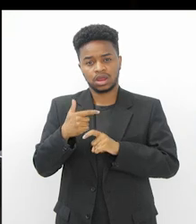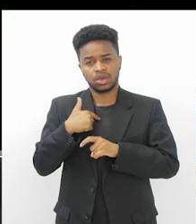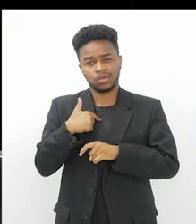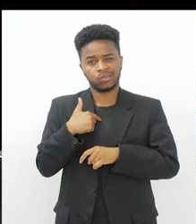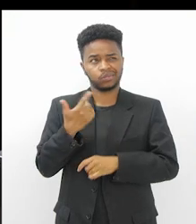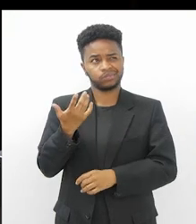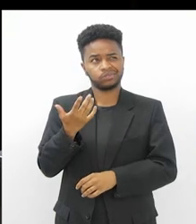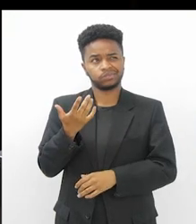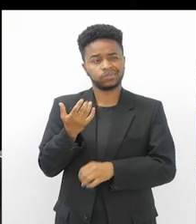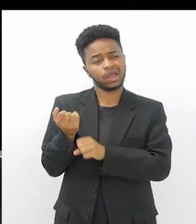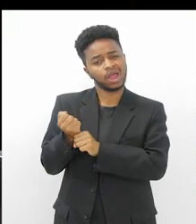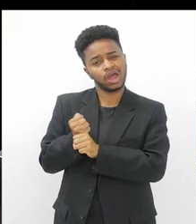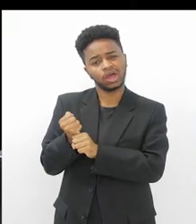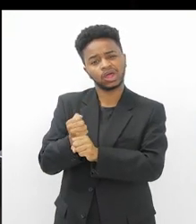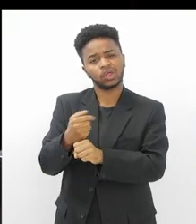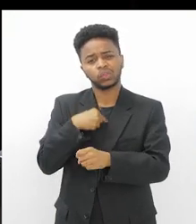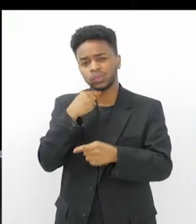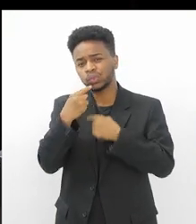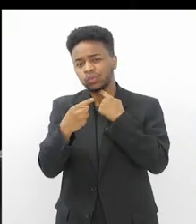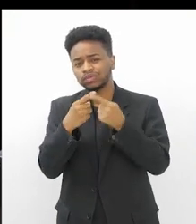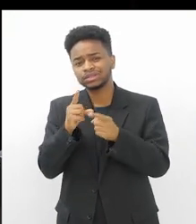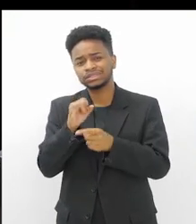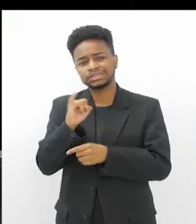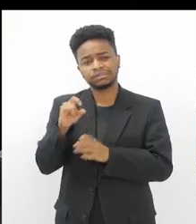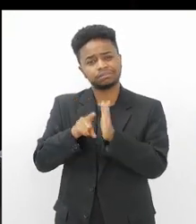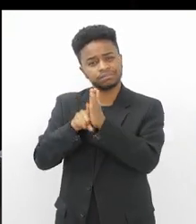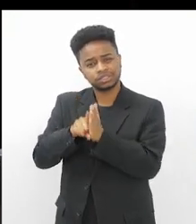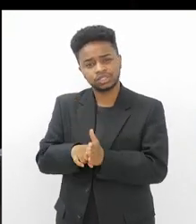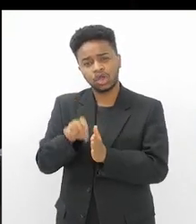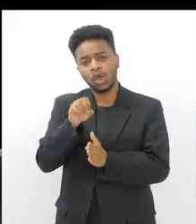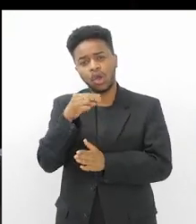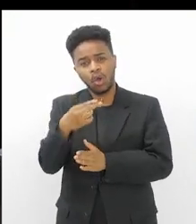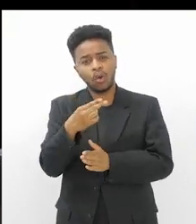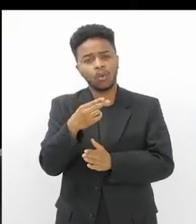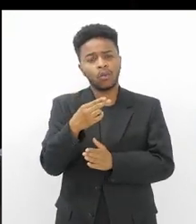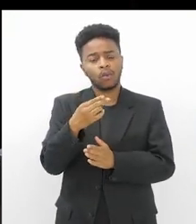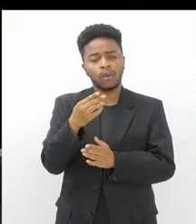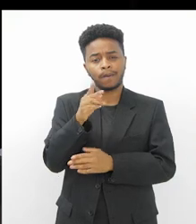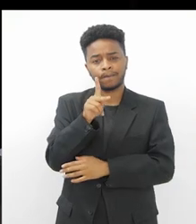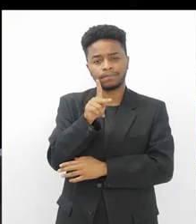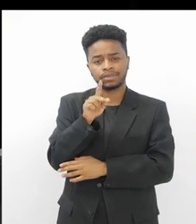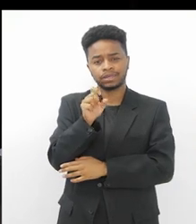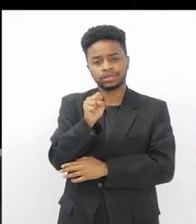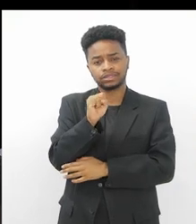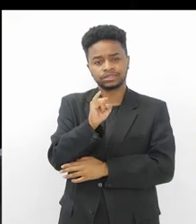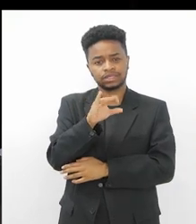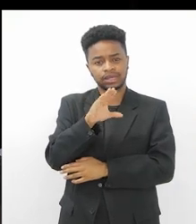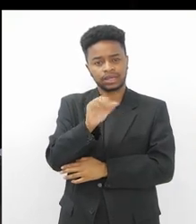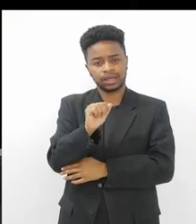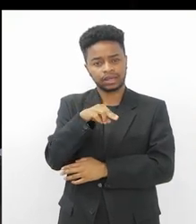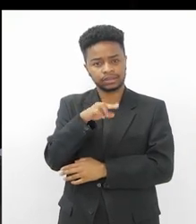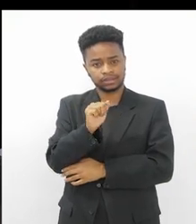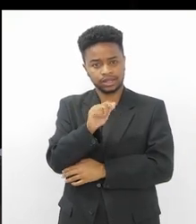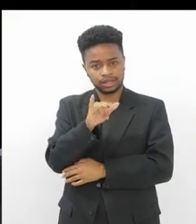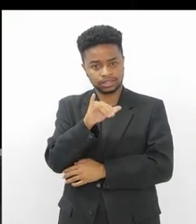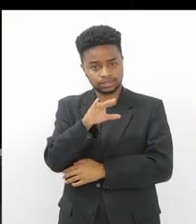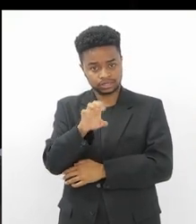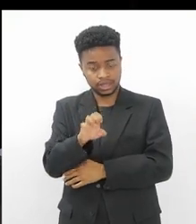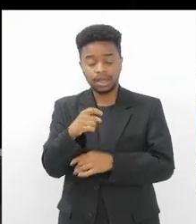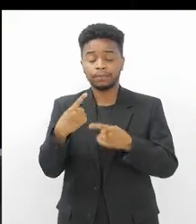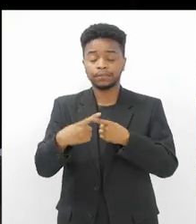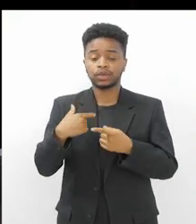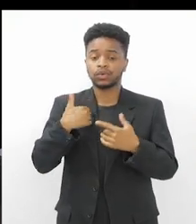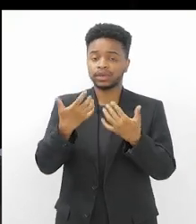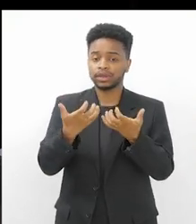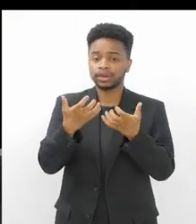medicina, eu fiquei durante muito tempo em dúvida se eu ia fazer pesquisa ou se eu ia fazer psicanálise, porque eu queria entender